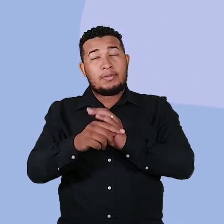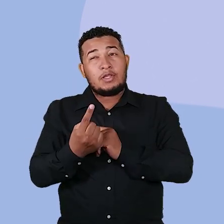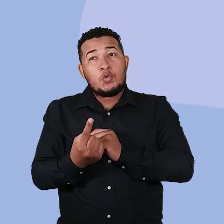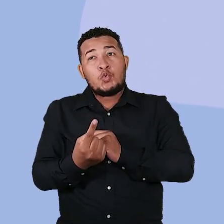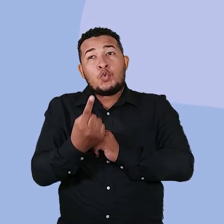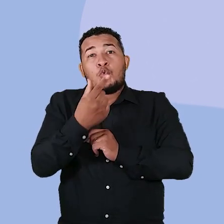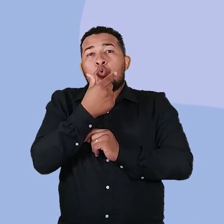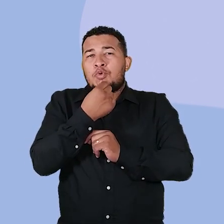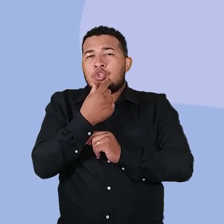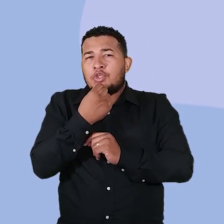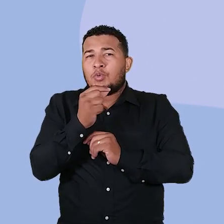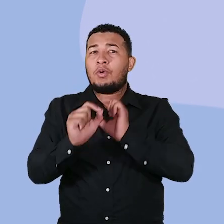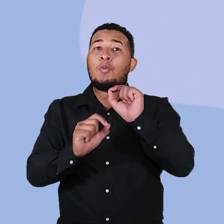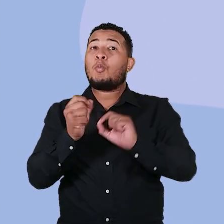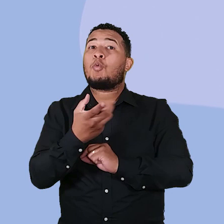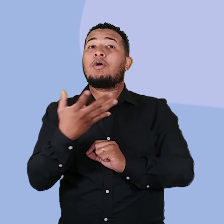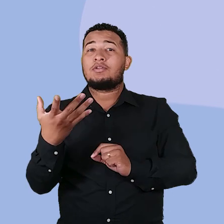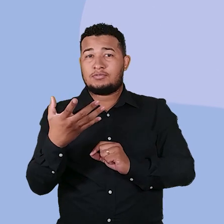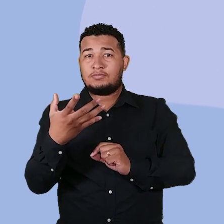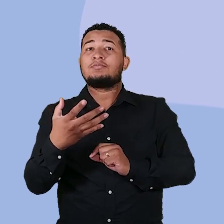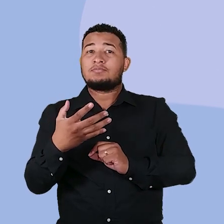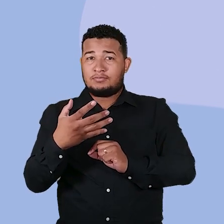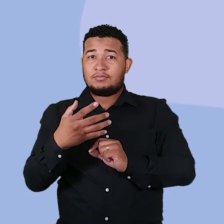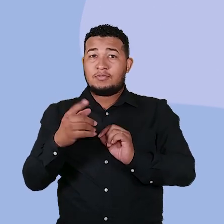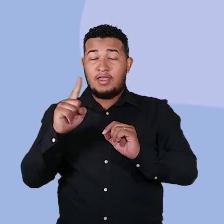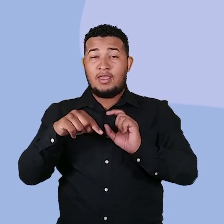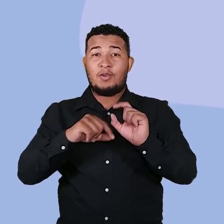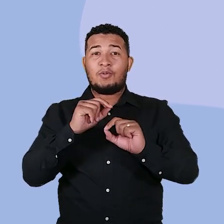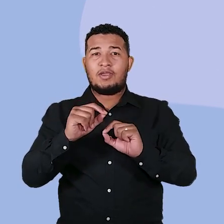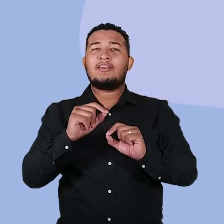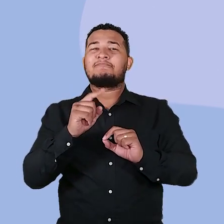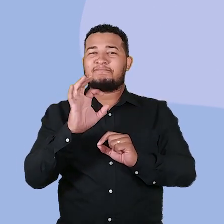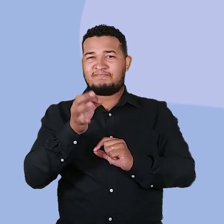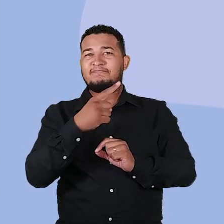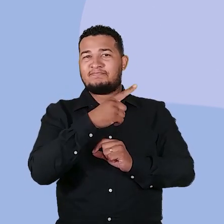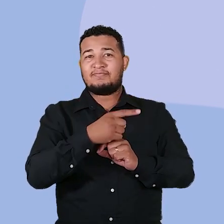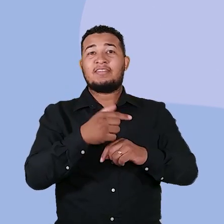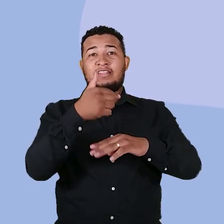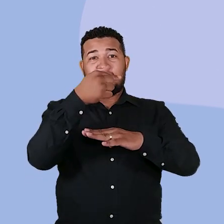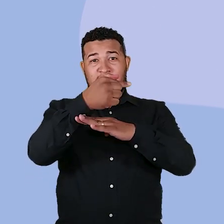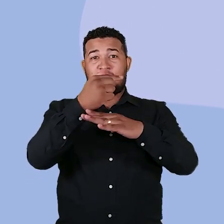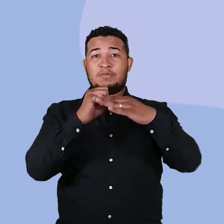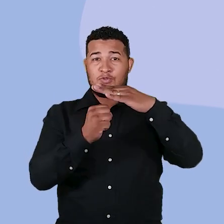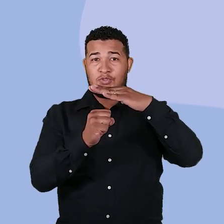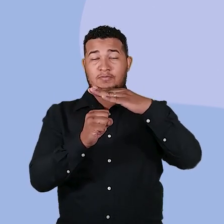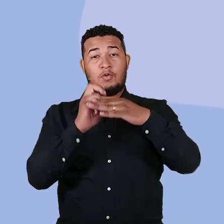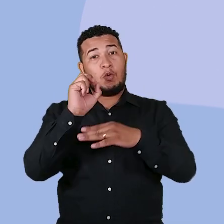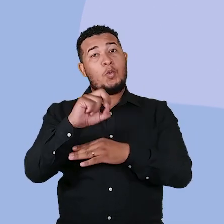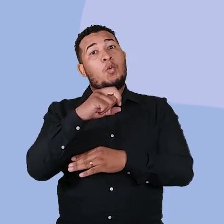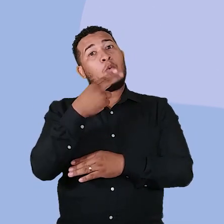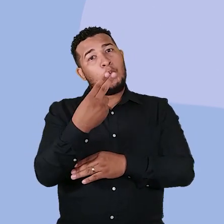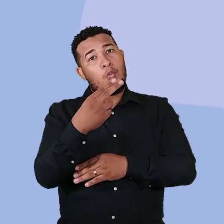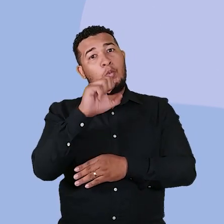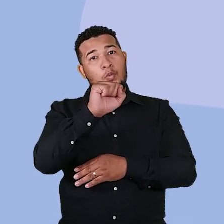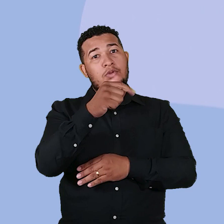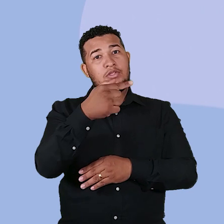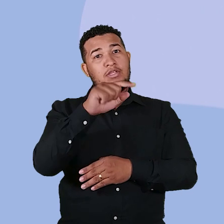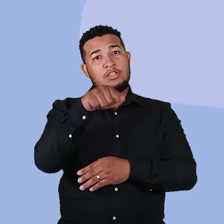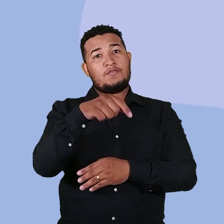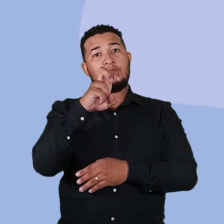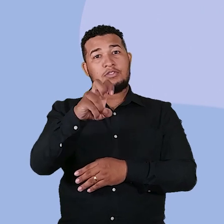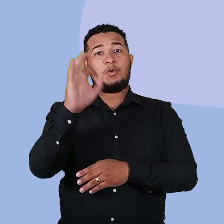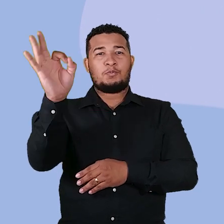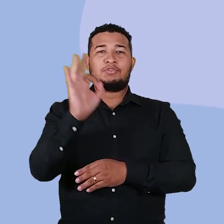de ter pelo menos um menino é de é isso sete para oito